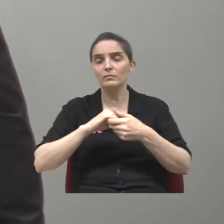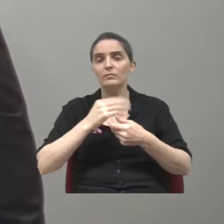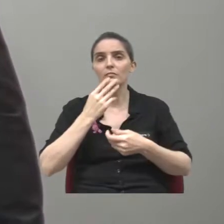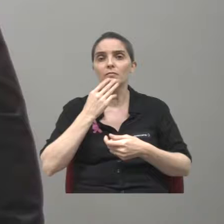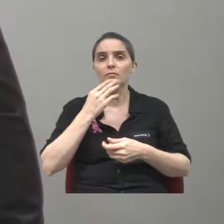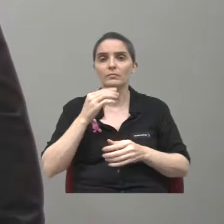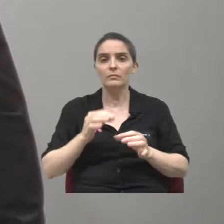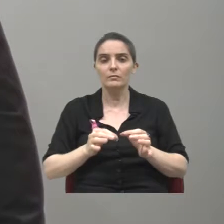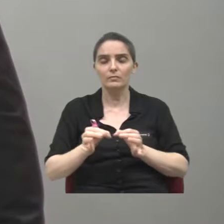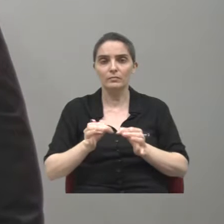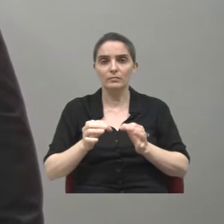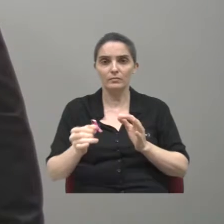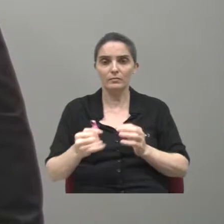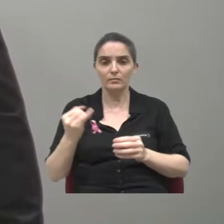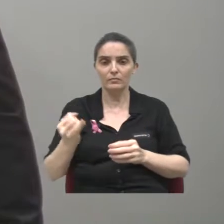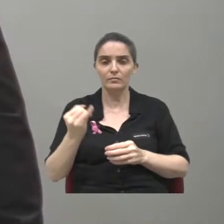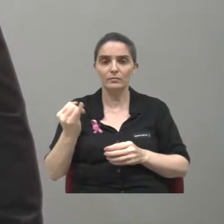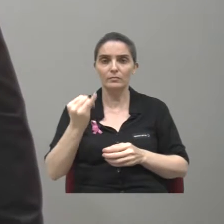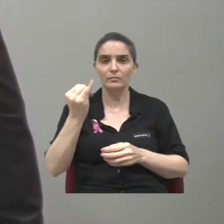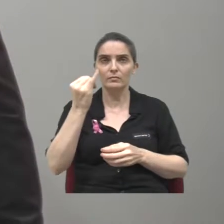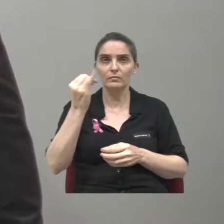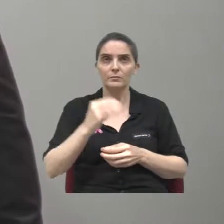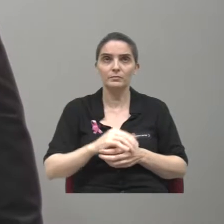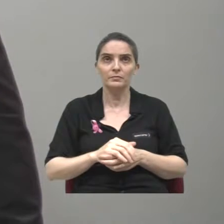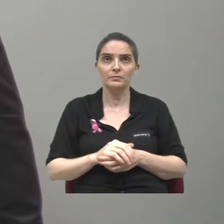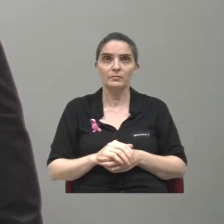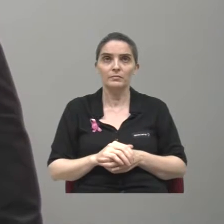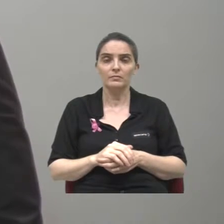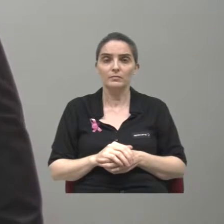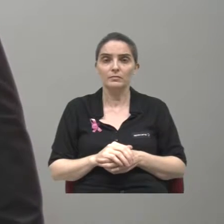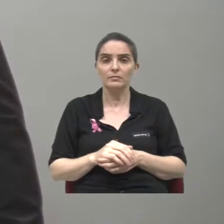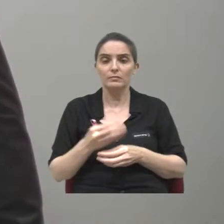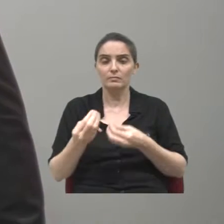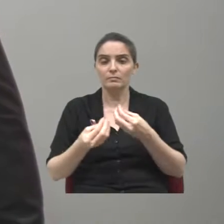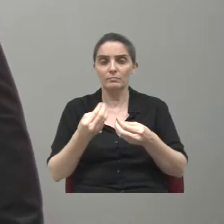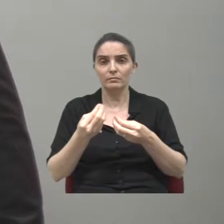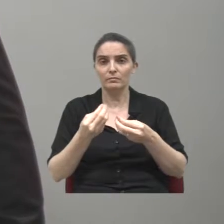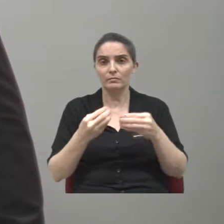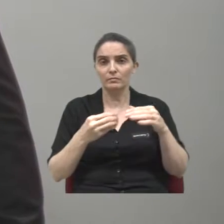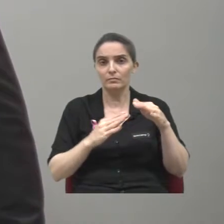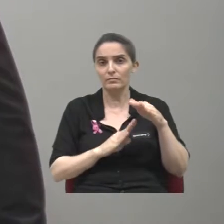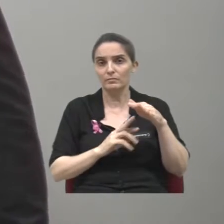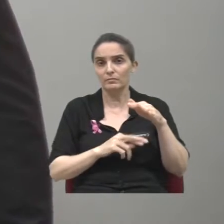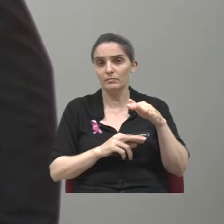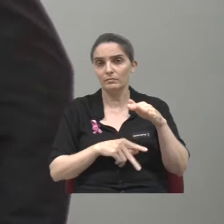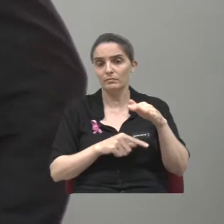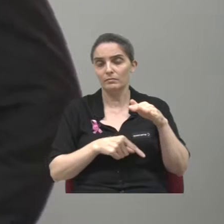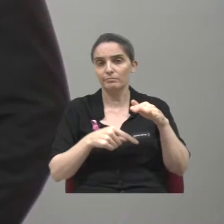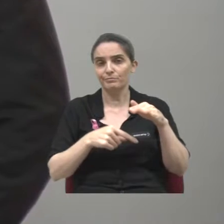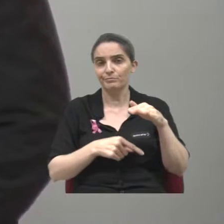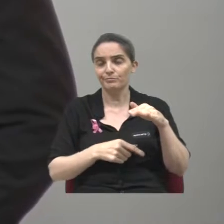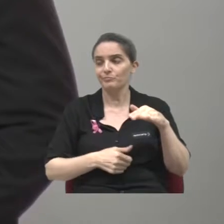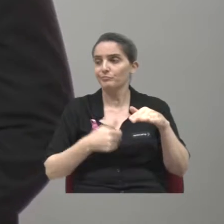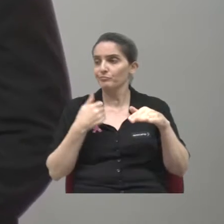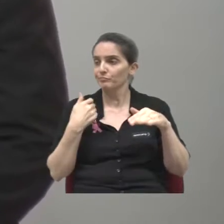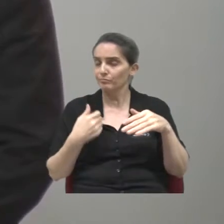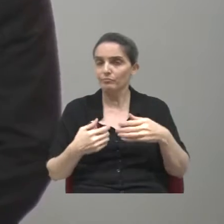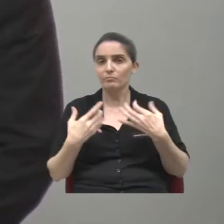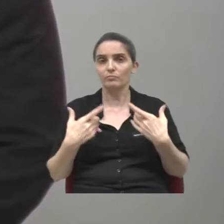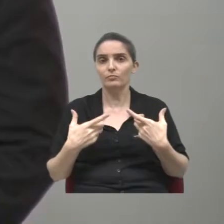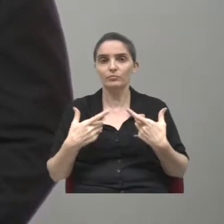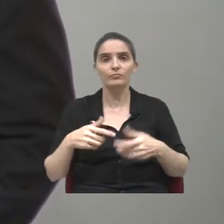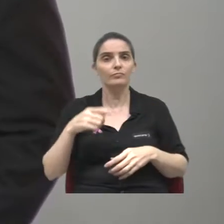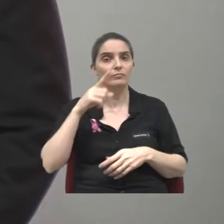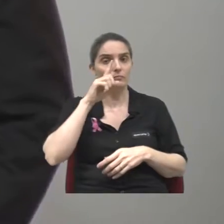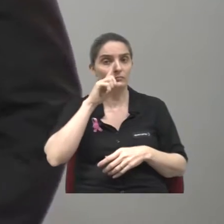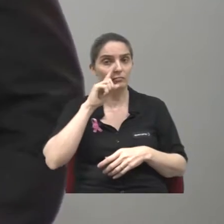importantíssimo. E é impressionante a petulância dessa empresa, né? Vereador Nilton tem lei aprovada que